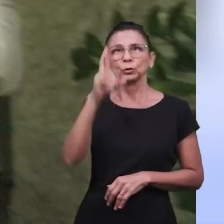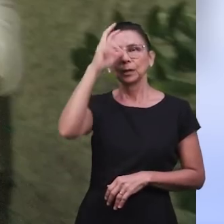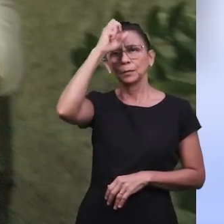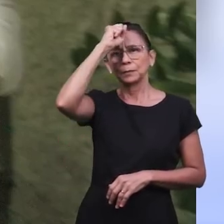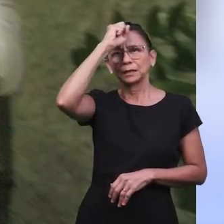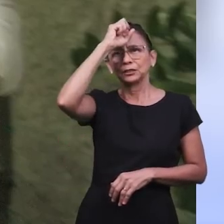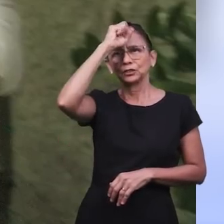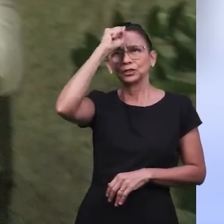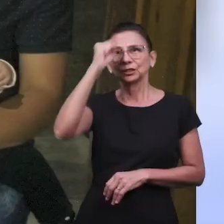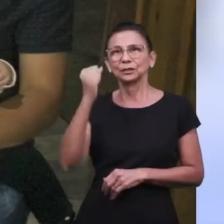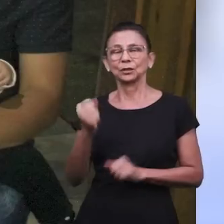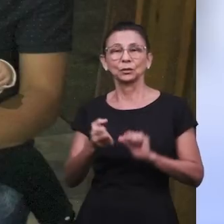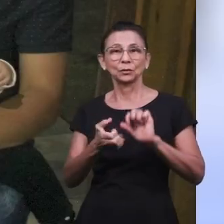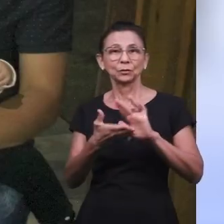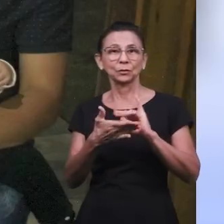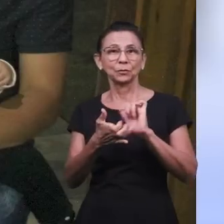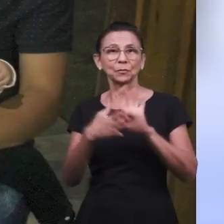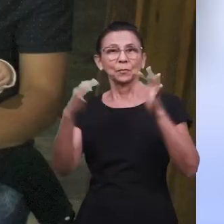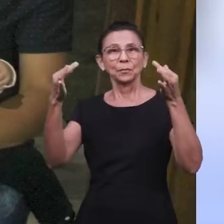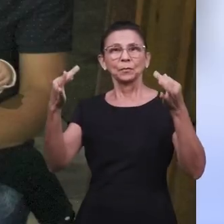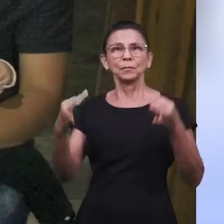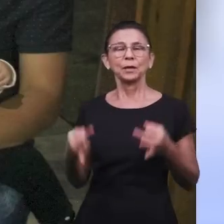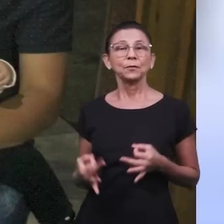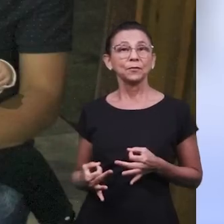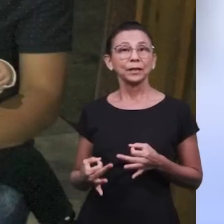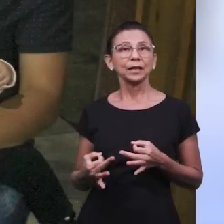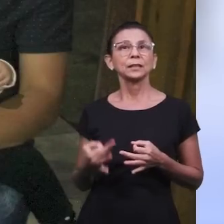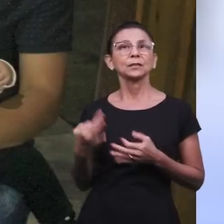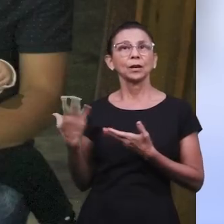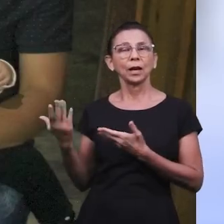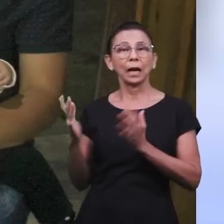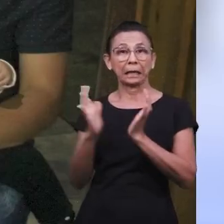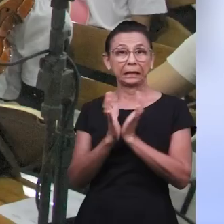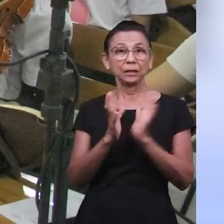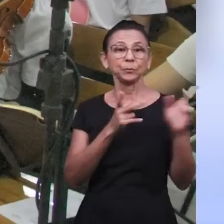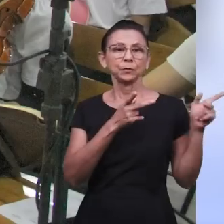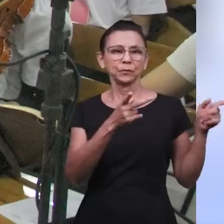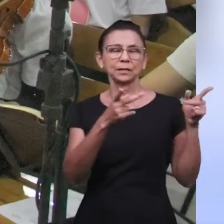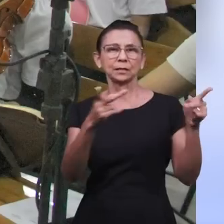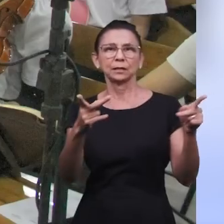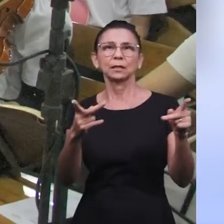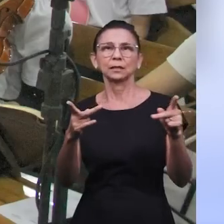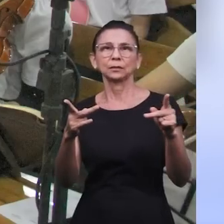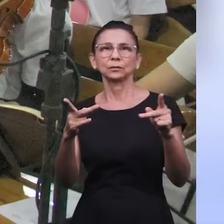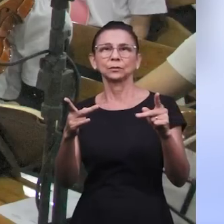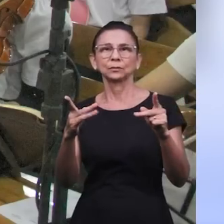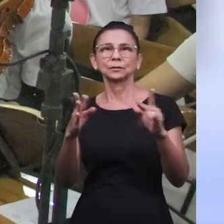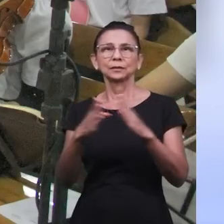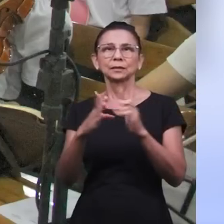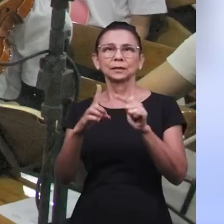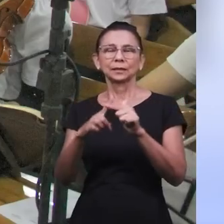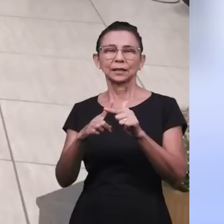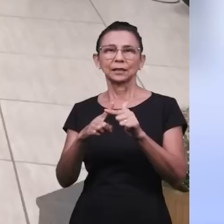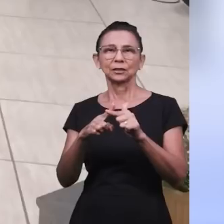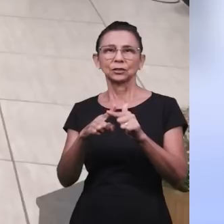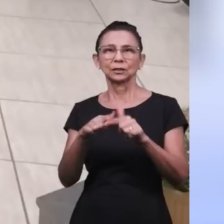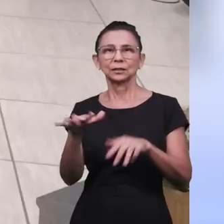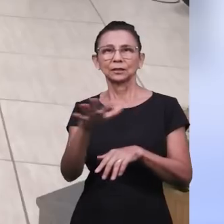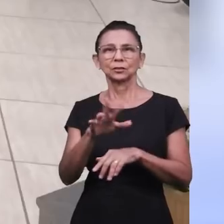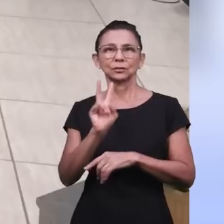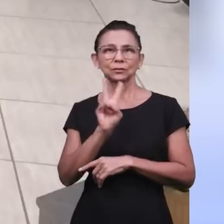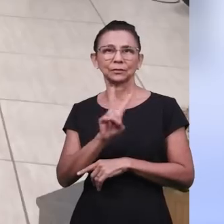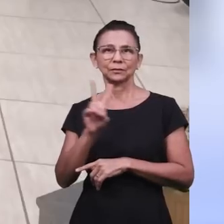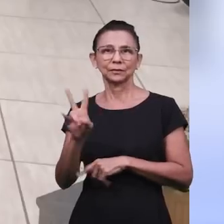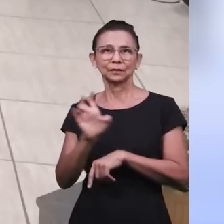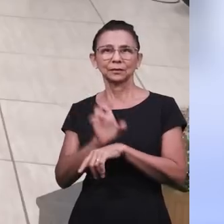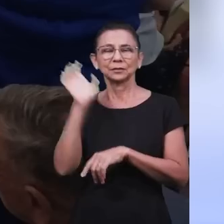agora. Orquestra Júnior Perfeito Louvor, visitando as igrejas de Vila Velha, aqui no estado do Espírito Santo.